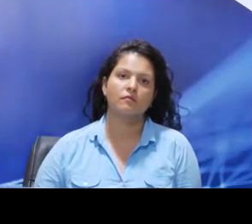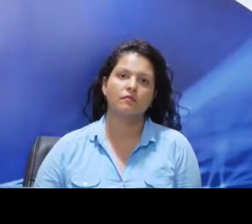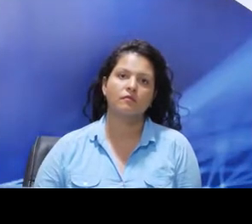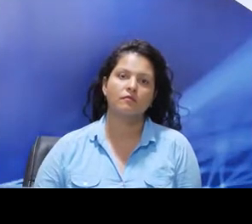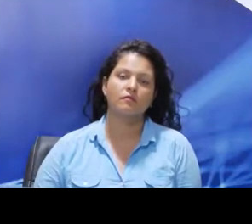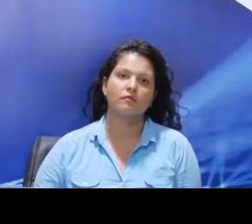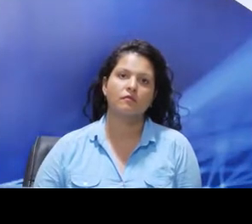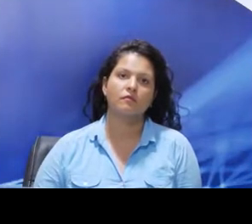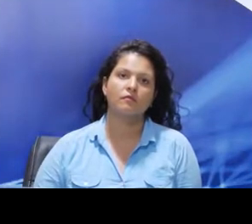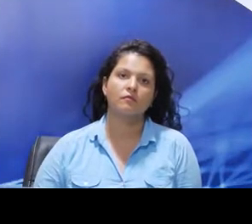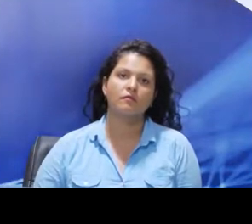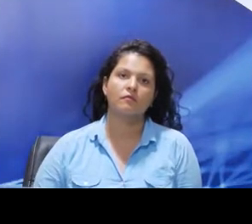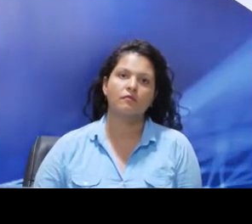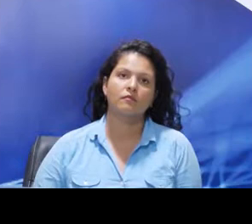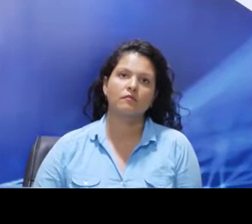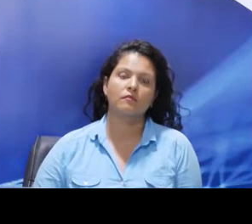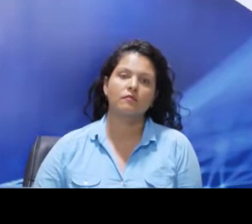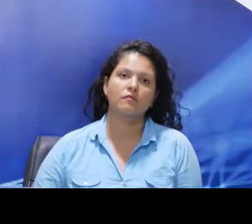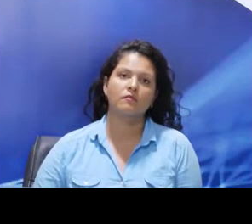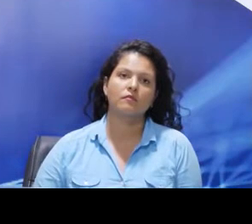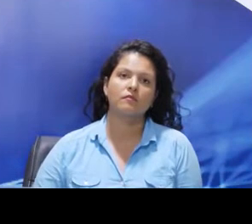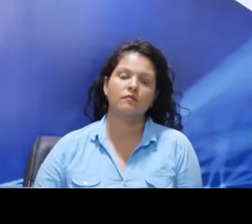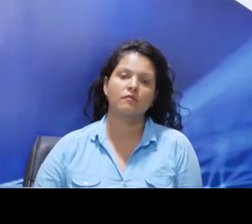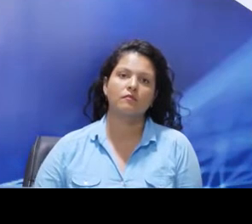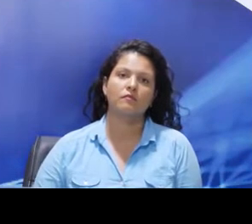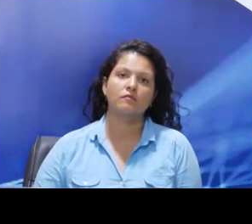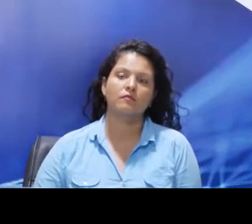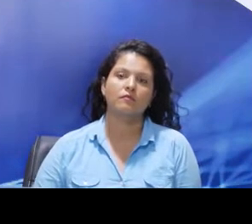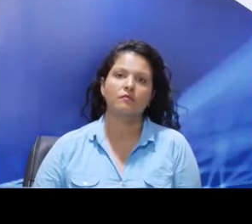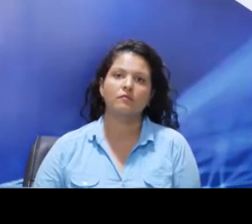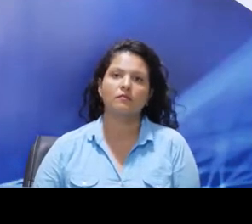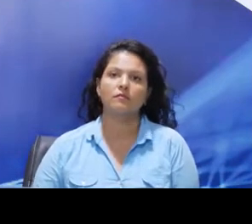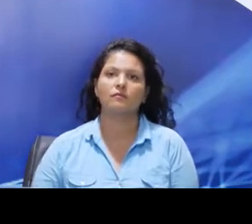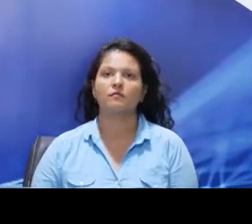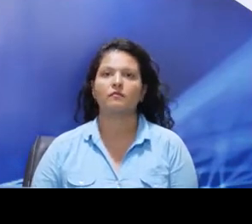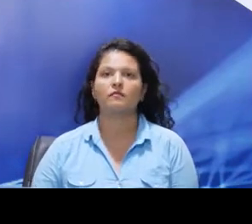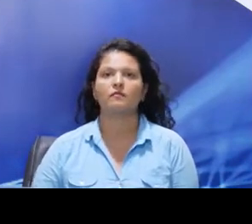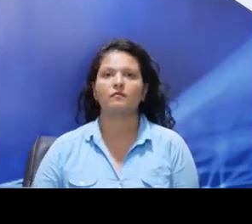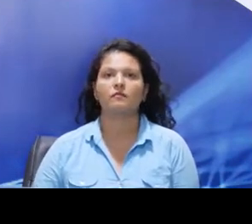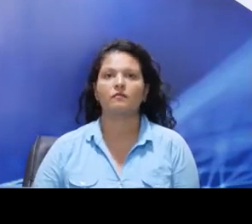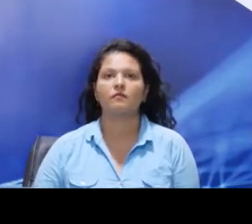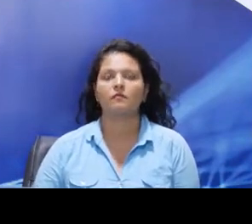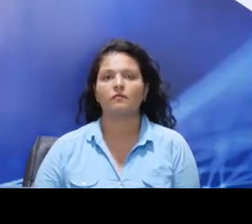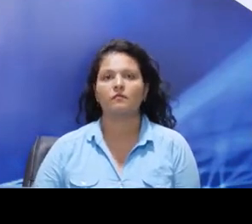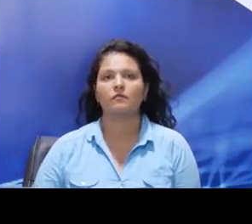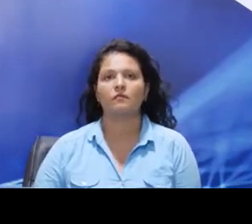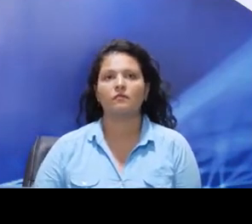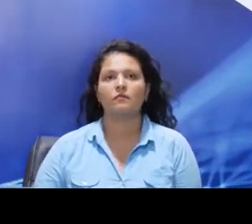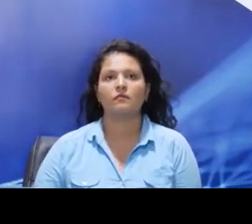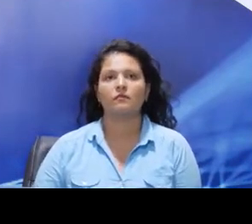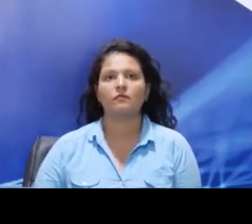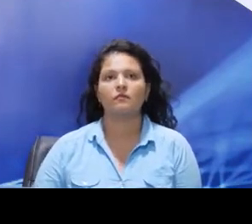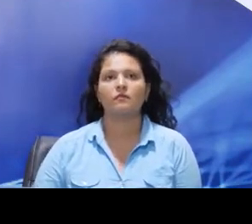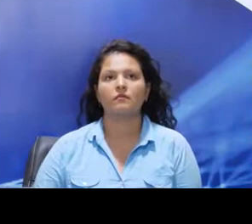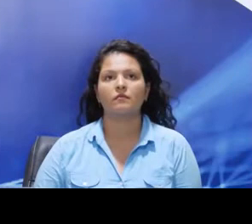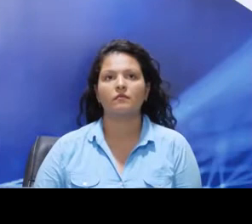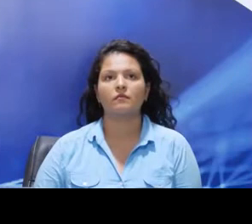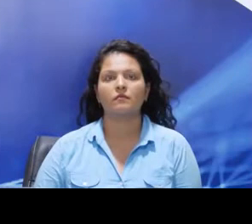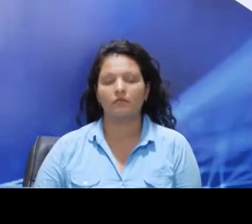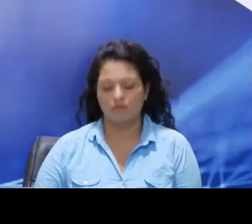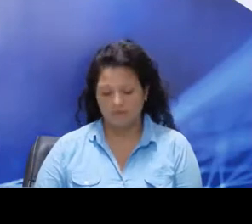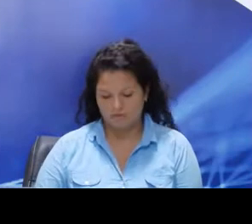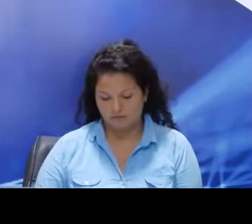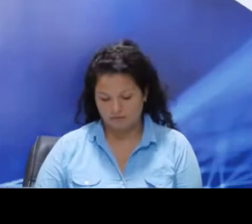essa é uma das fotos que eu gosto sempre de comentar. É inaceitável ter, assim, pode furar o silo?